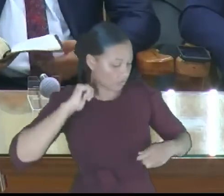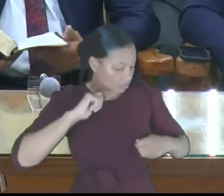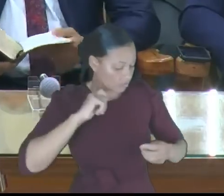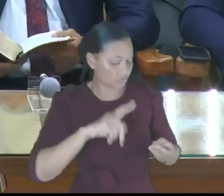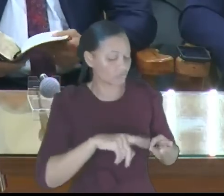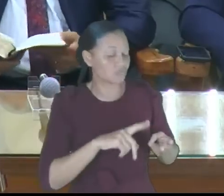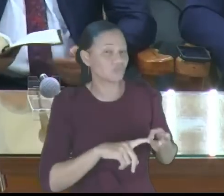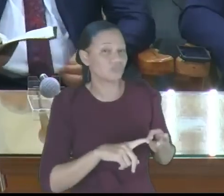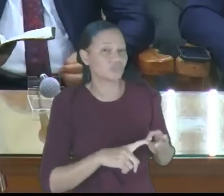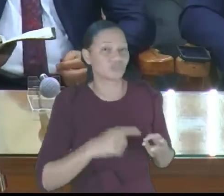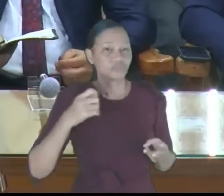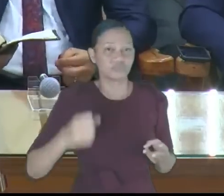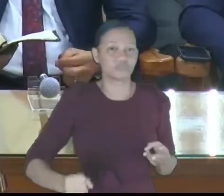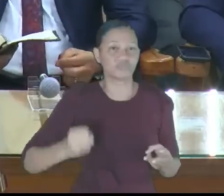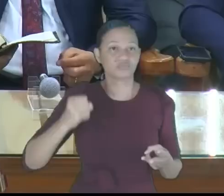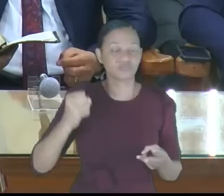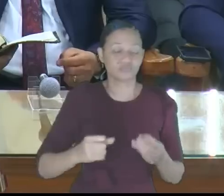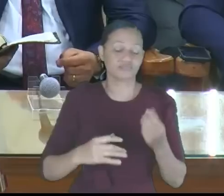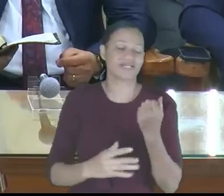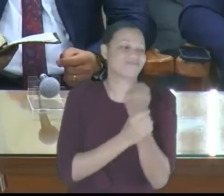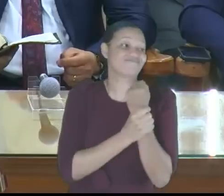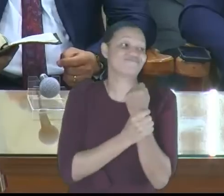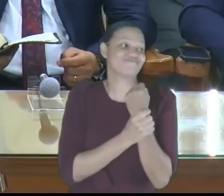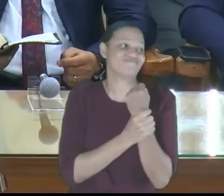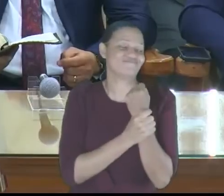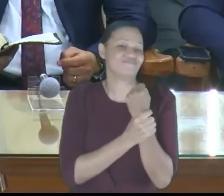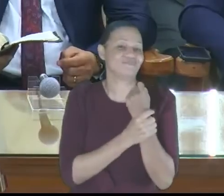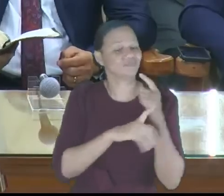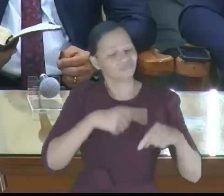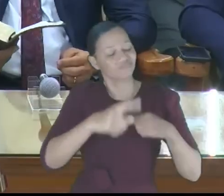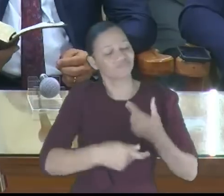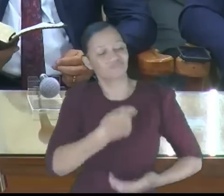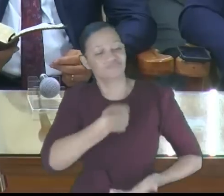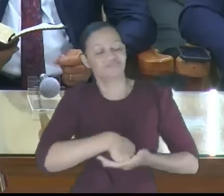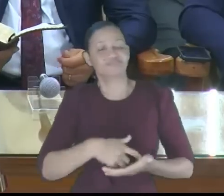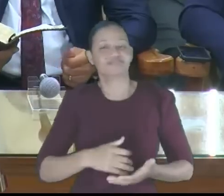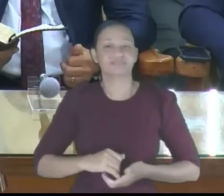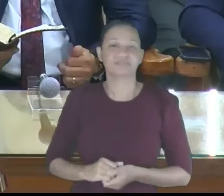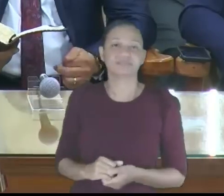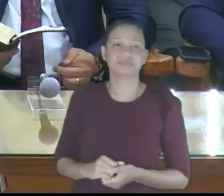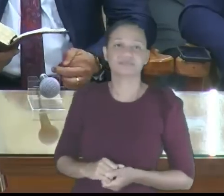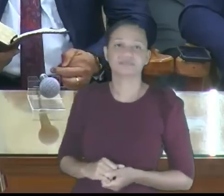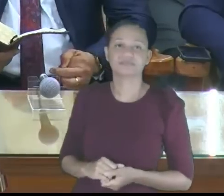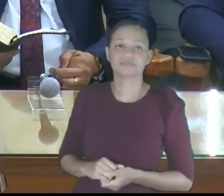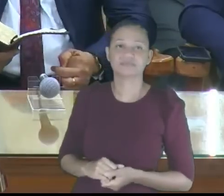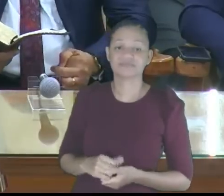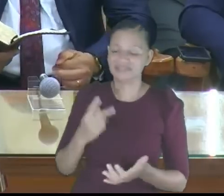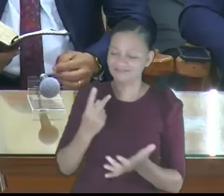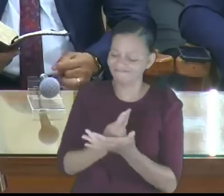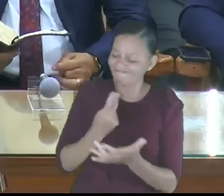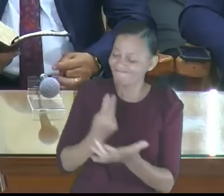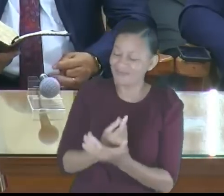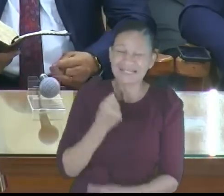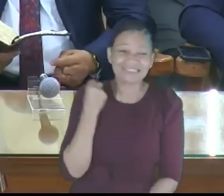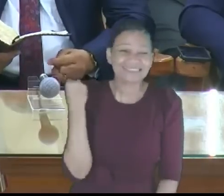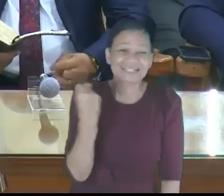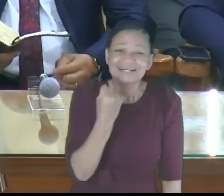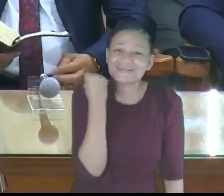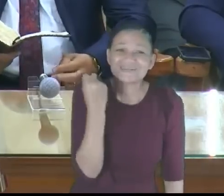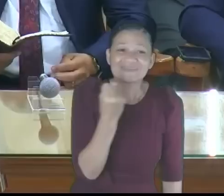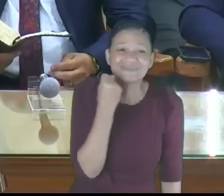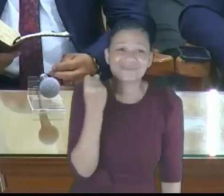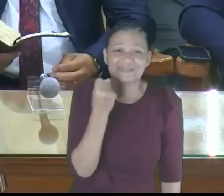me dá o seu cajado como garantia. Mas ele cometeu um erro gravíssimo. Primeiro, porque